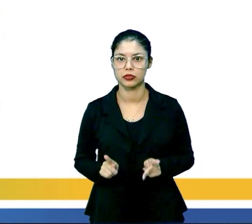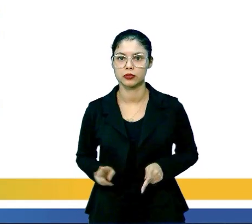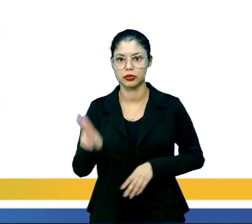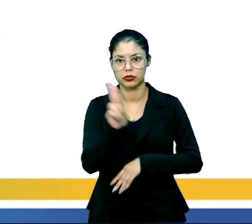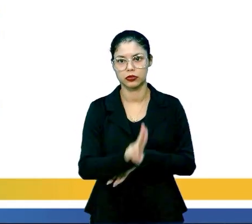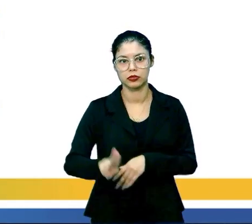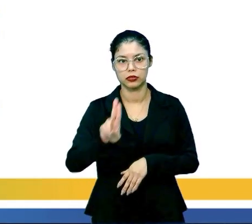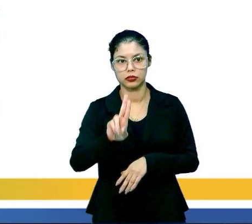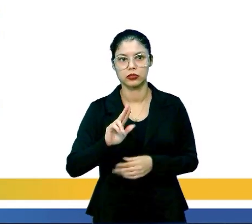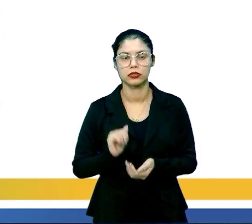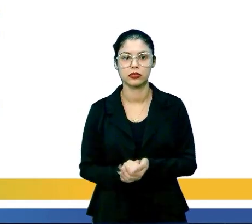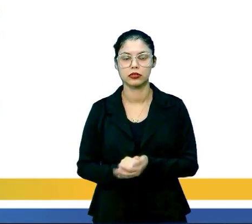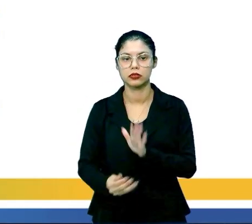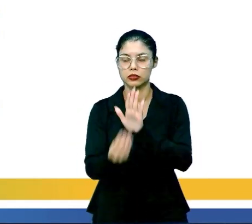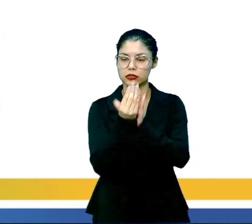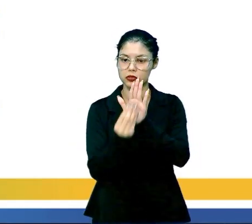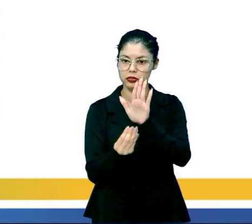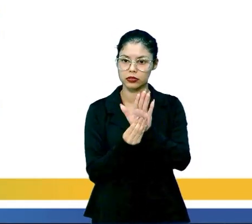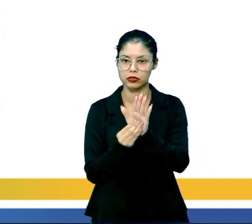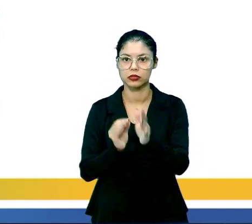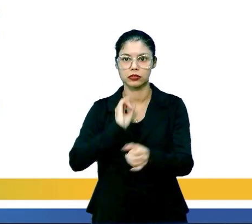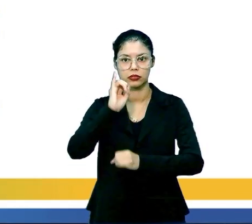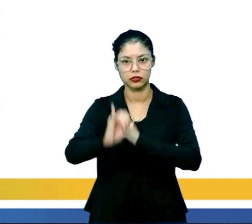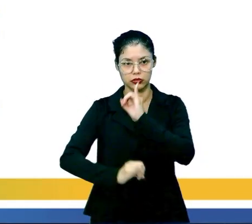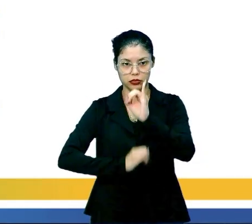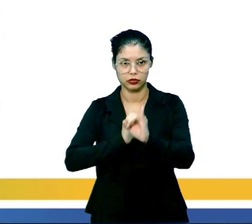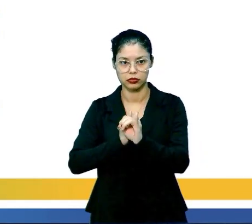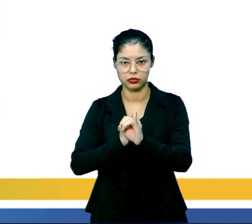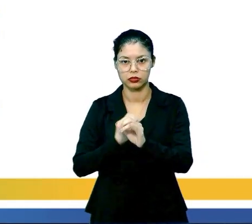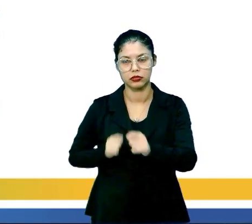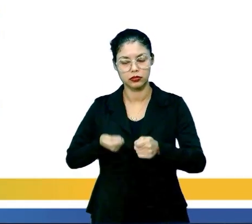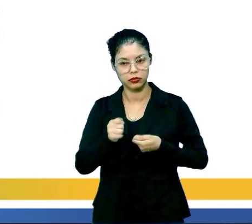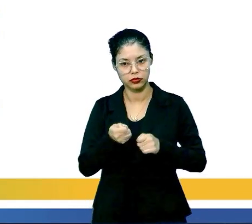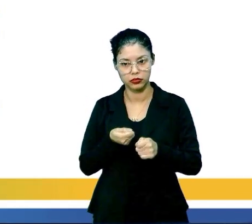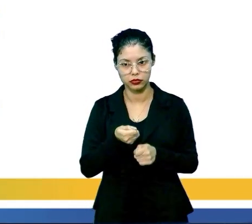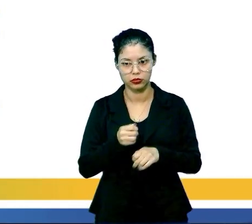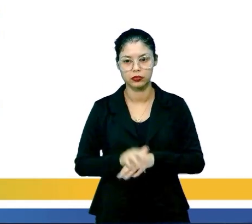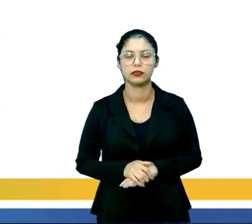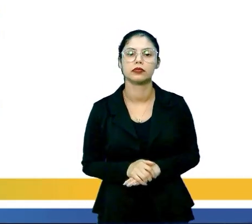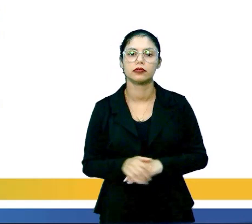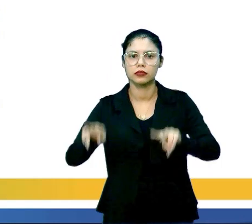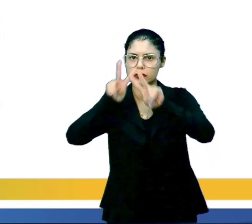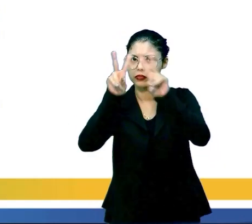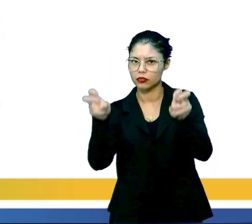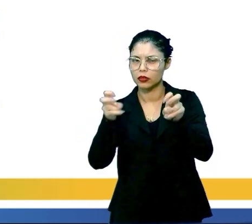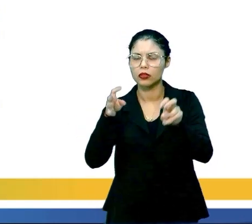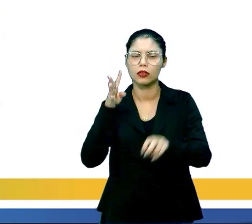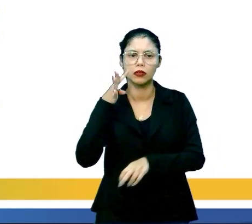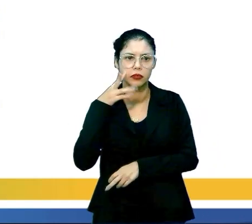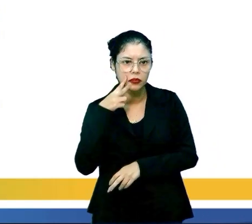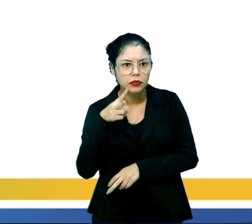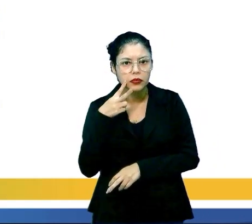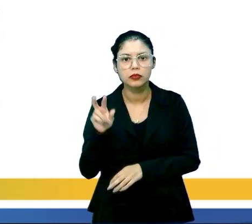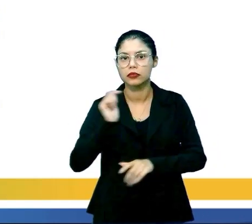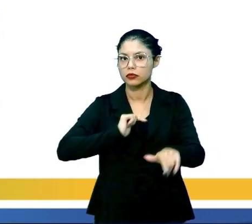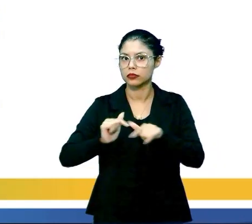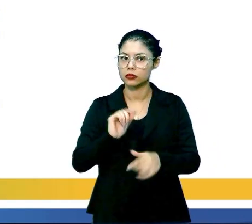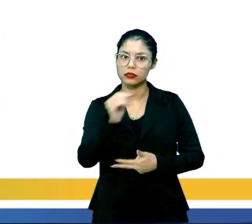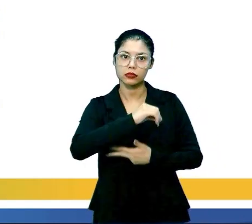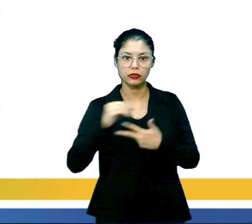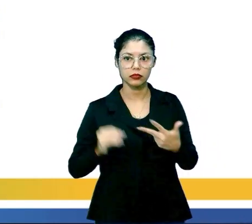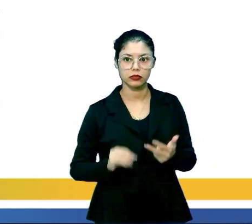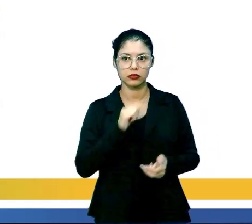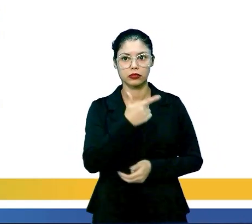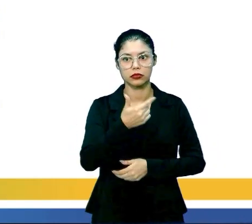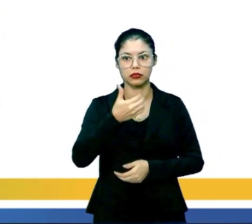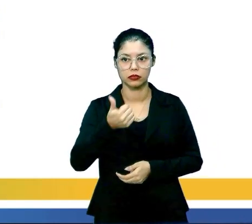do comportamento do usuário pelo controle de dados na internet. Um tema muito interessante, ele foi trabalhado no Enem